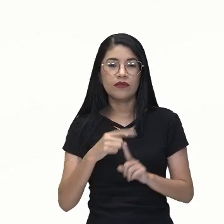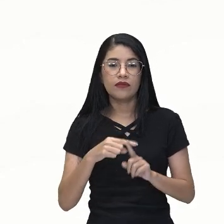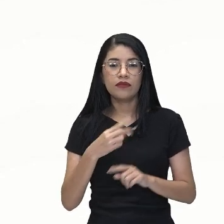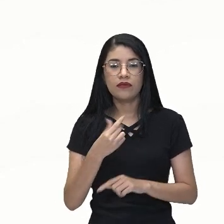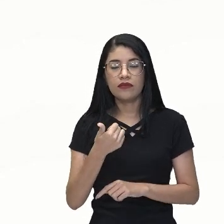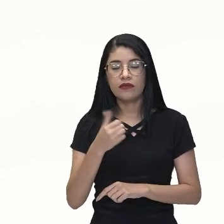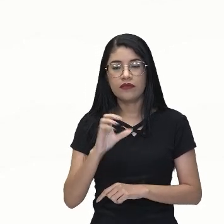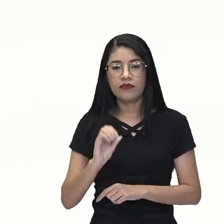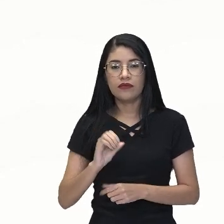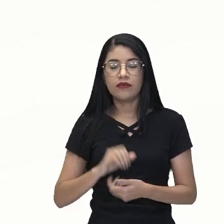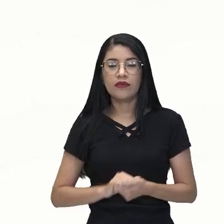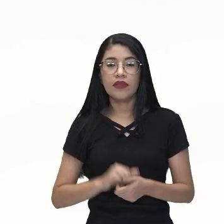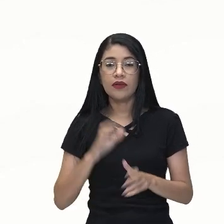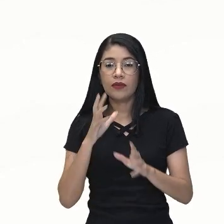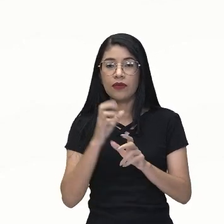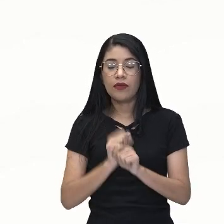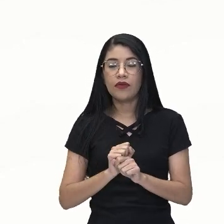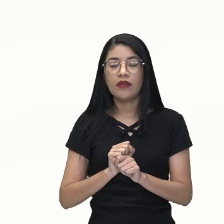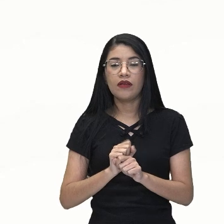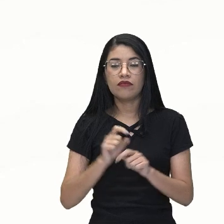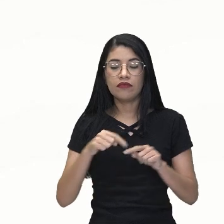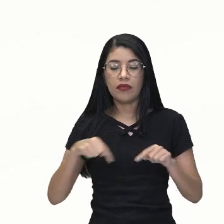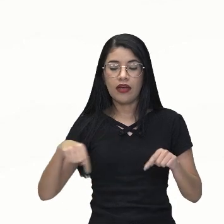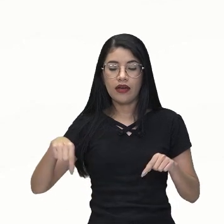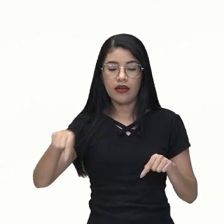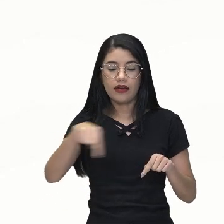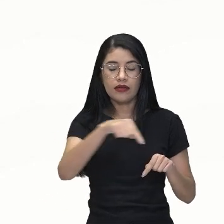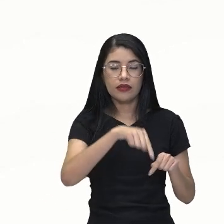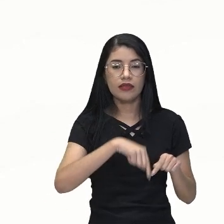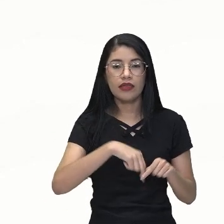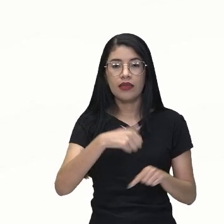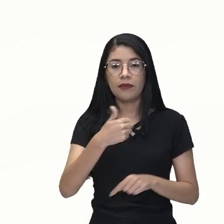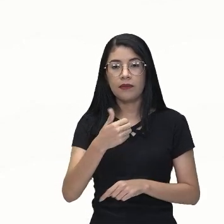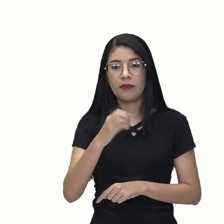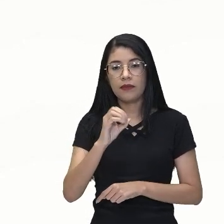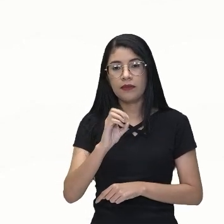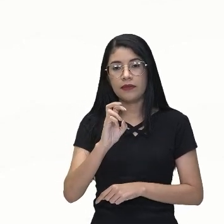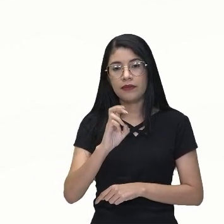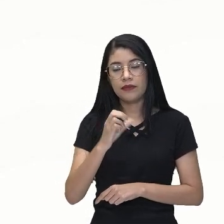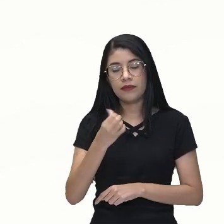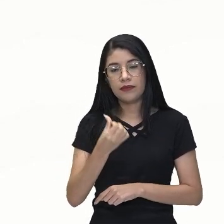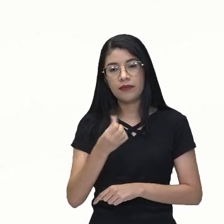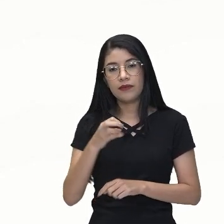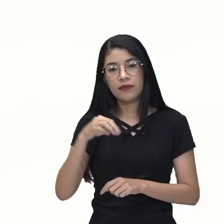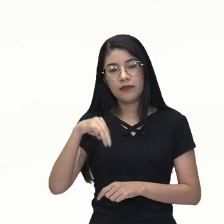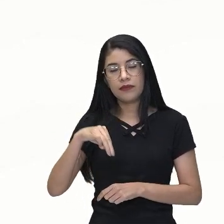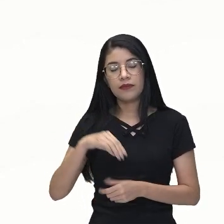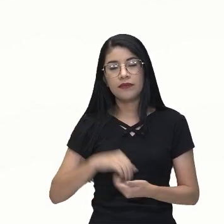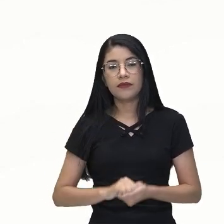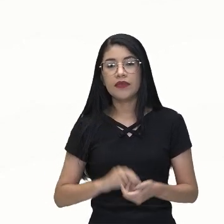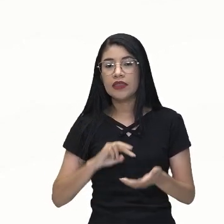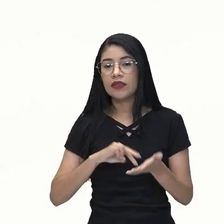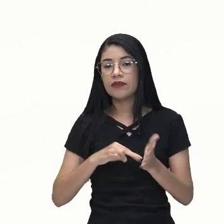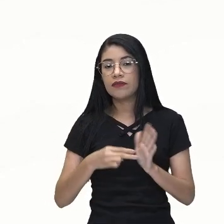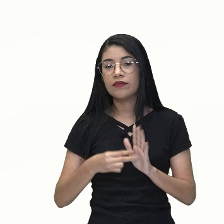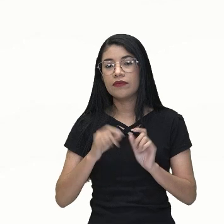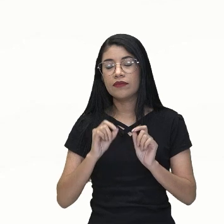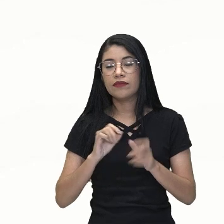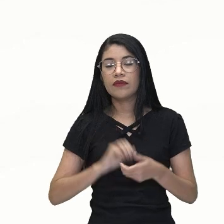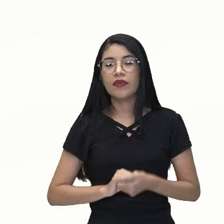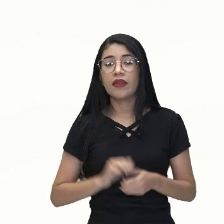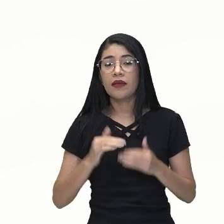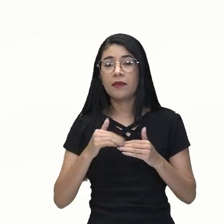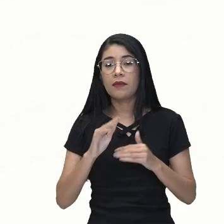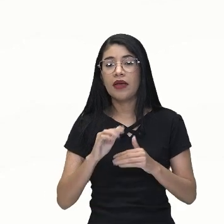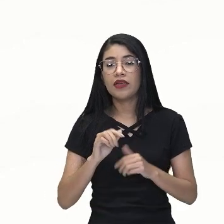Então, a gente tem um total percorrido aí de 1.056 metros, ou seja, um pouco mais